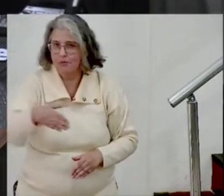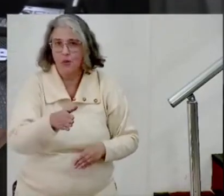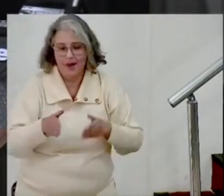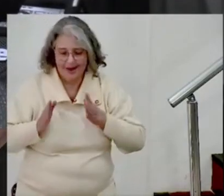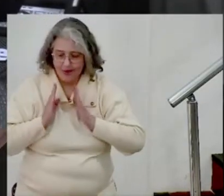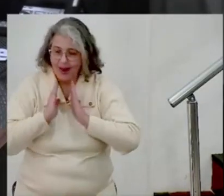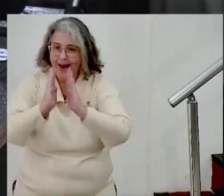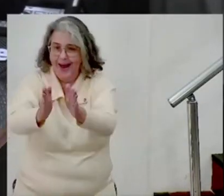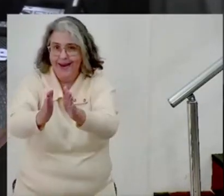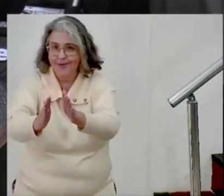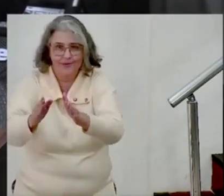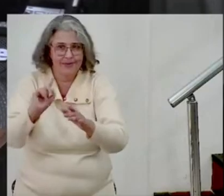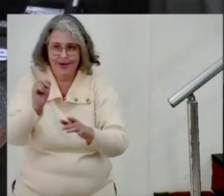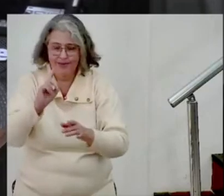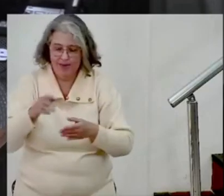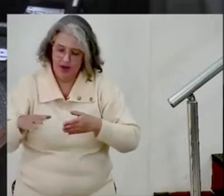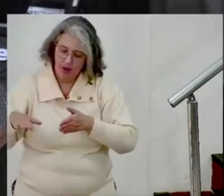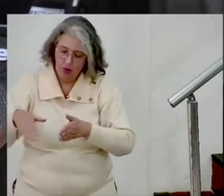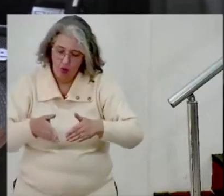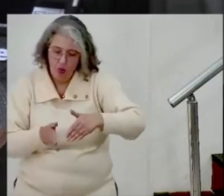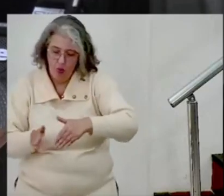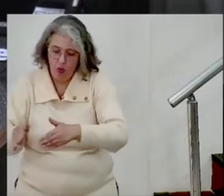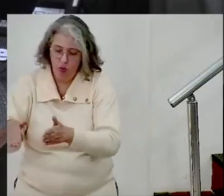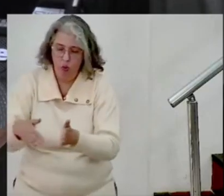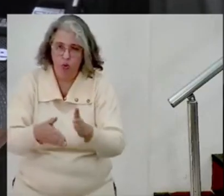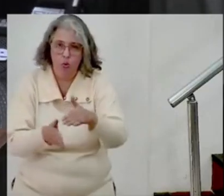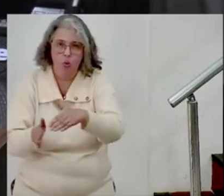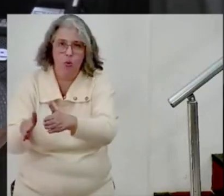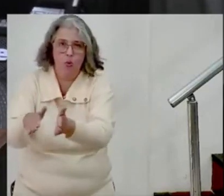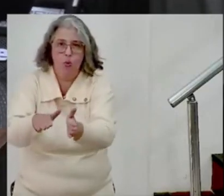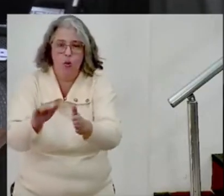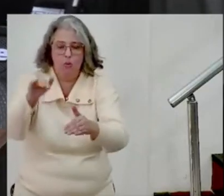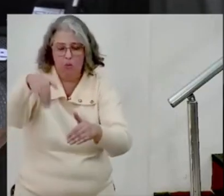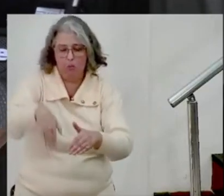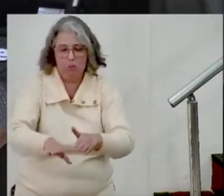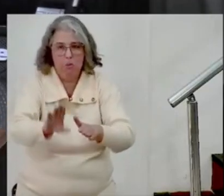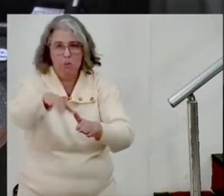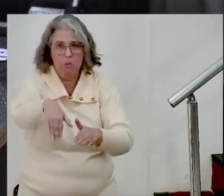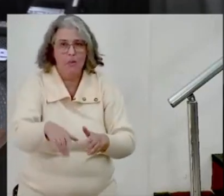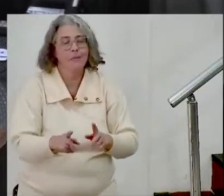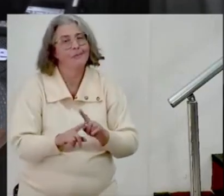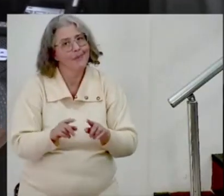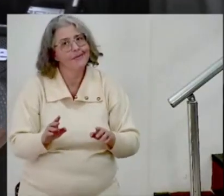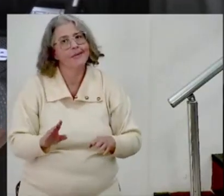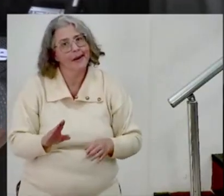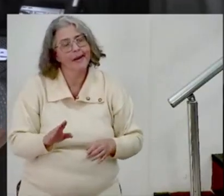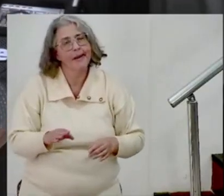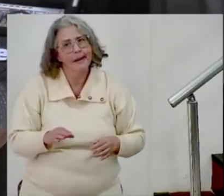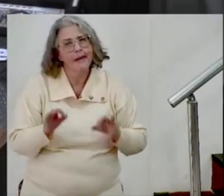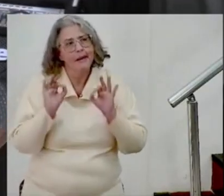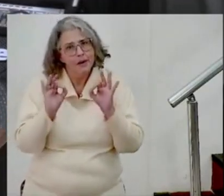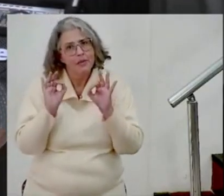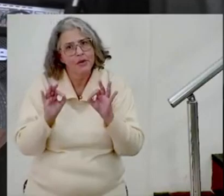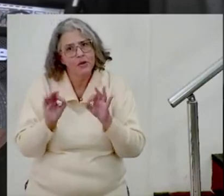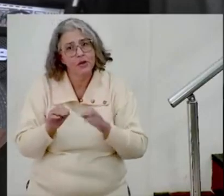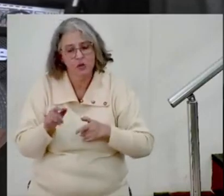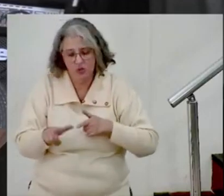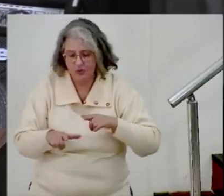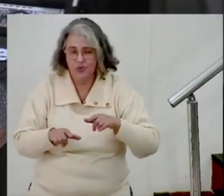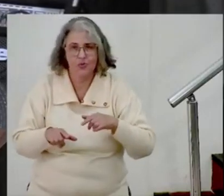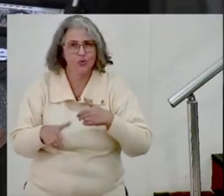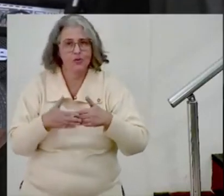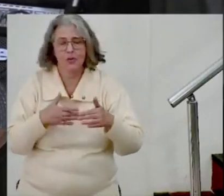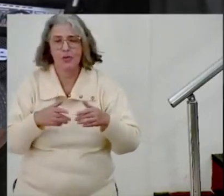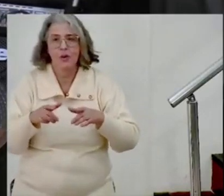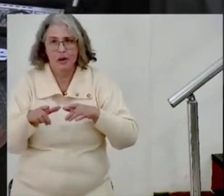que burro ele, por que fez assim? Não, eles tinham muita engenharia aí. E sabe o que é mais impressionante? Foram trabalhadores que cavaram